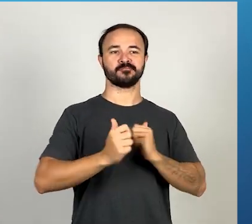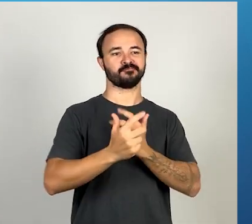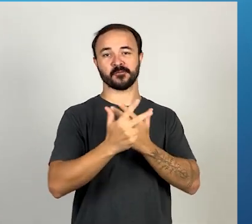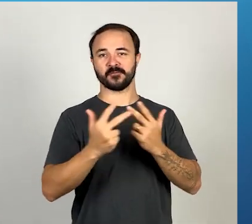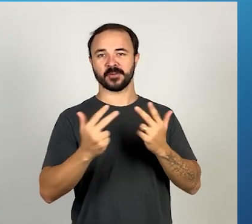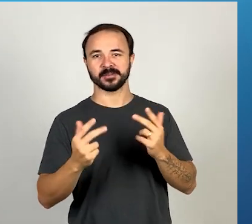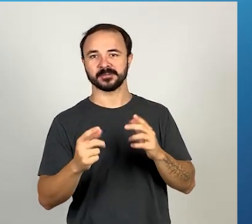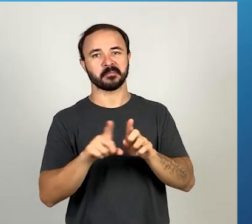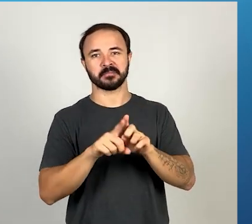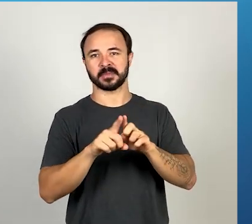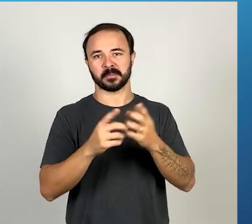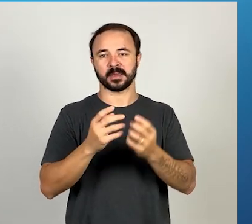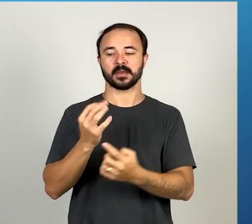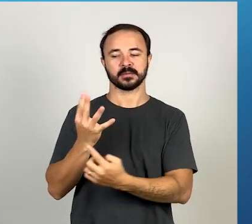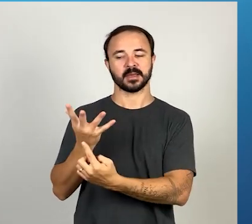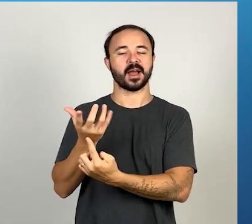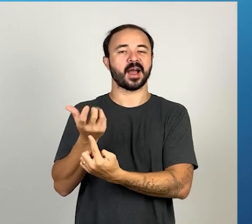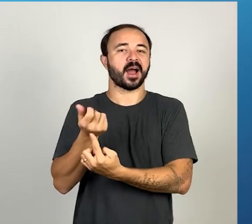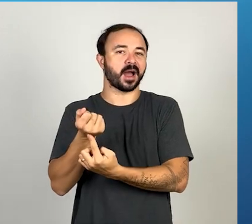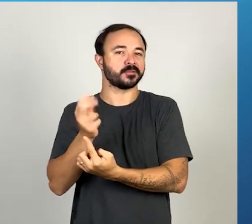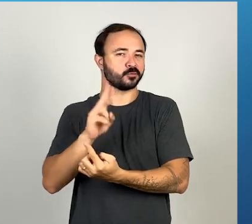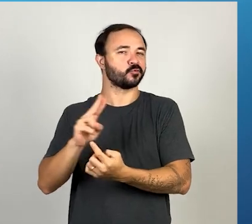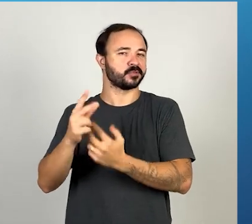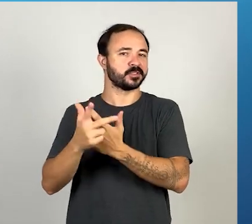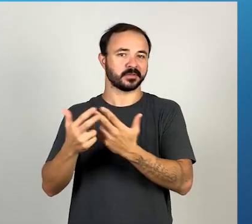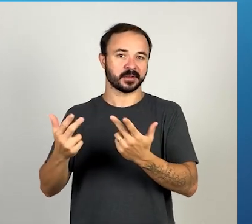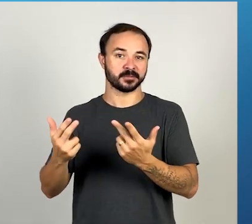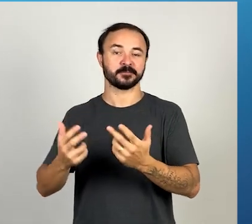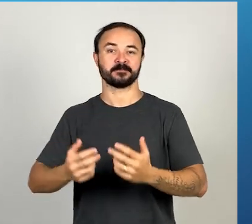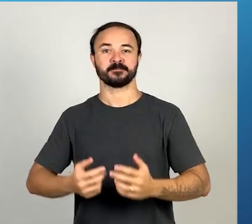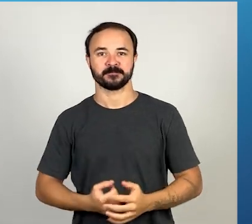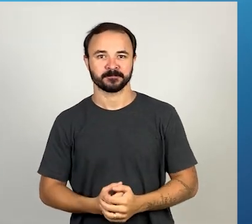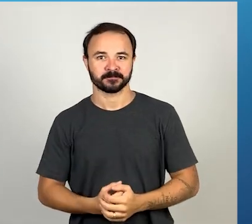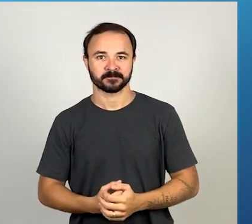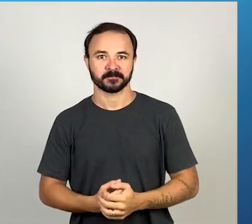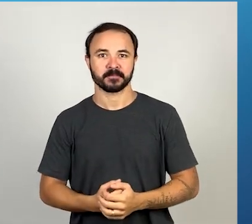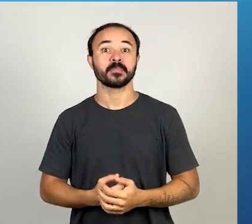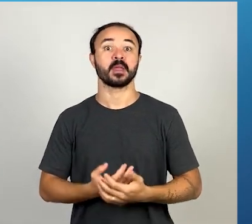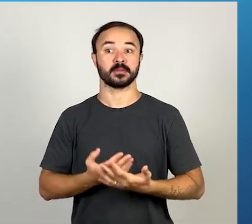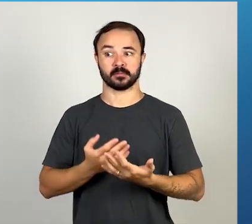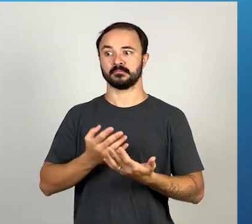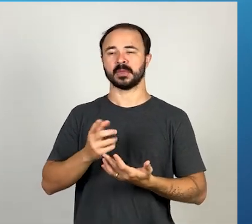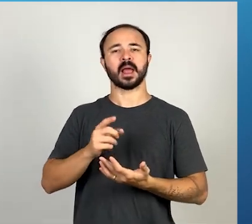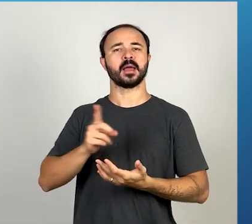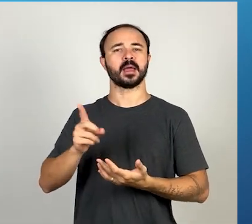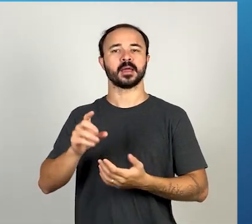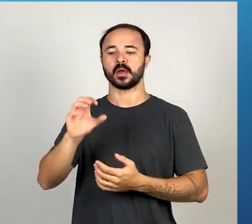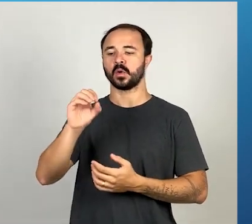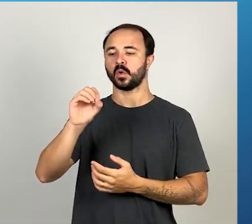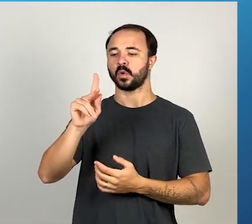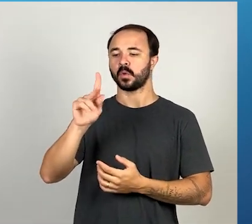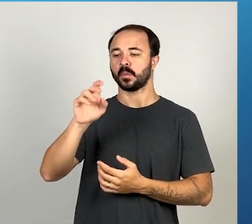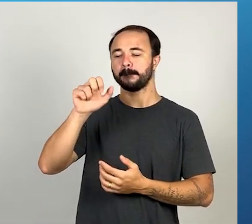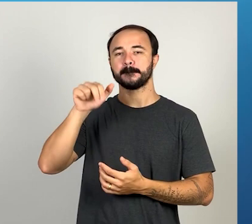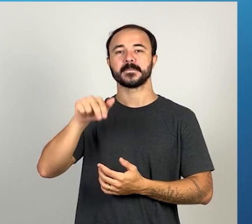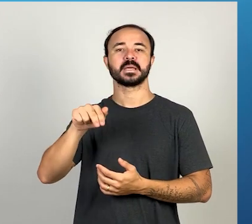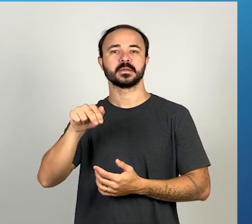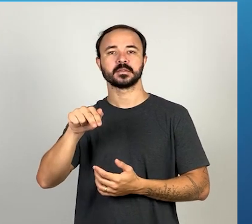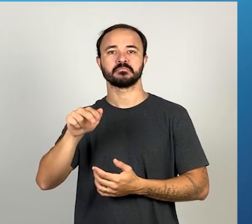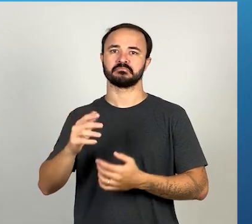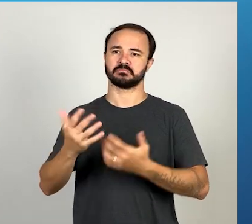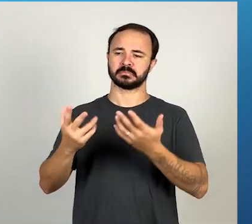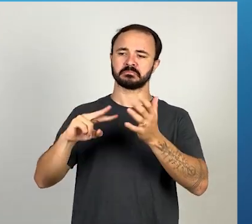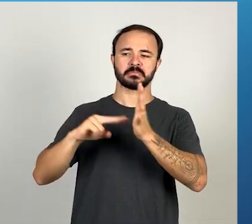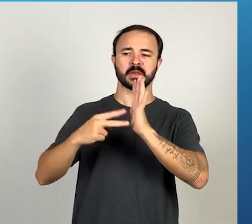em projetos simples, mas também funcionais. Ela é Open Hardware, isso significa que o circuito pode